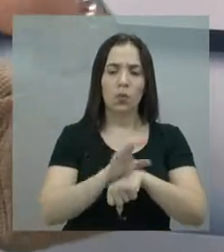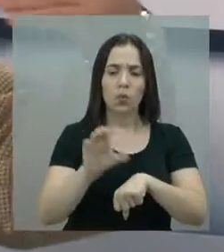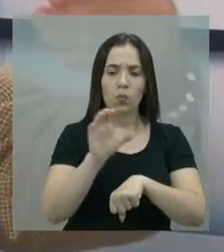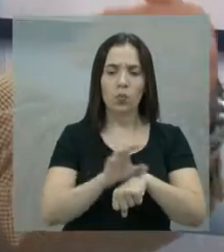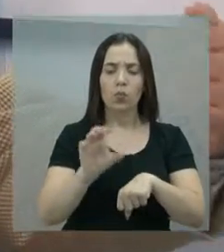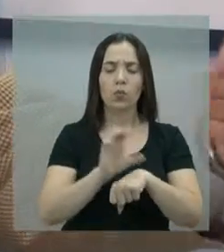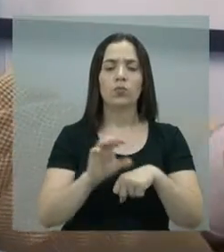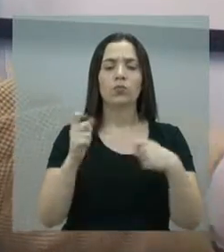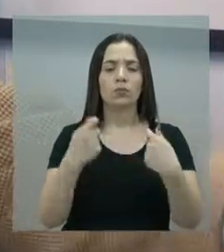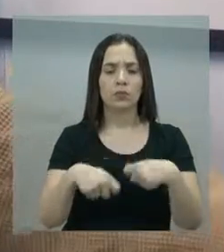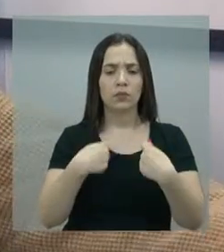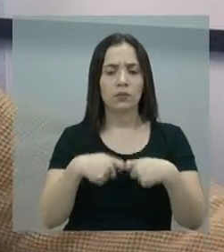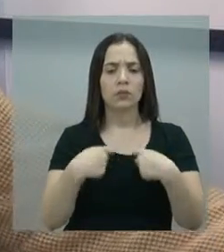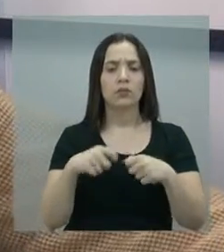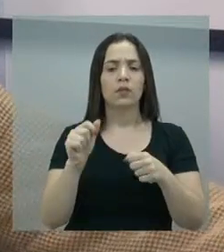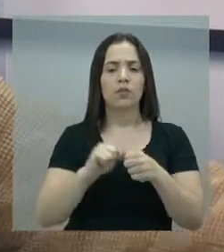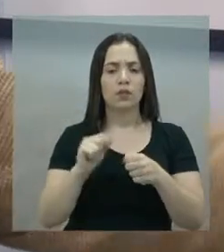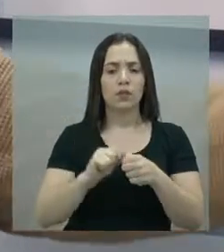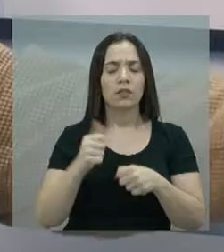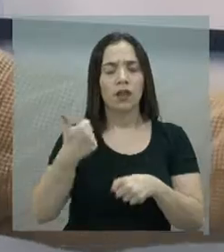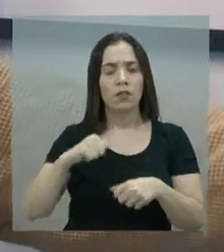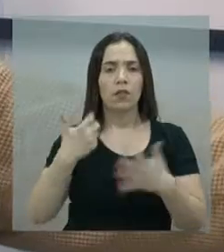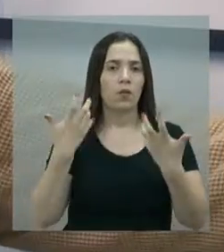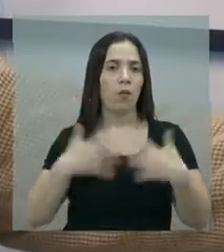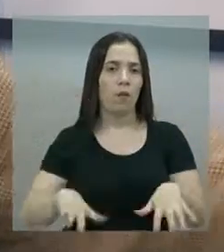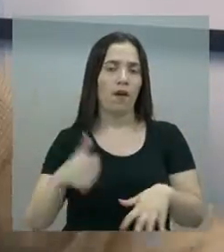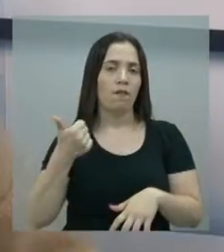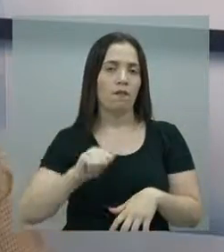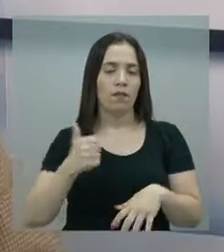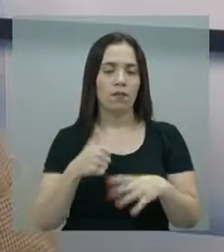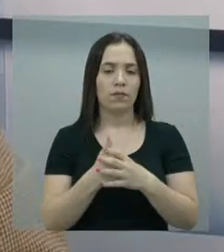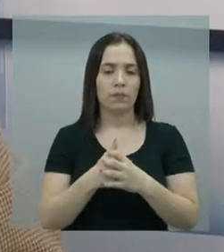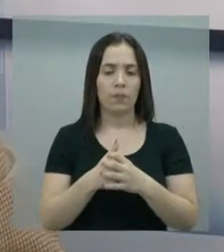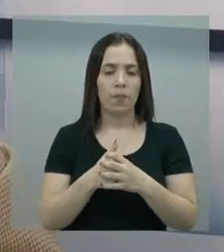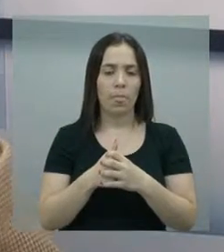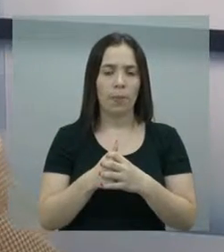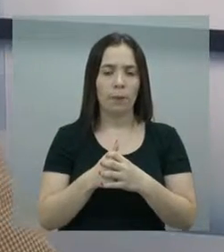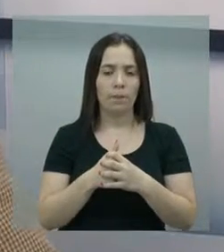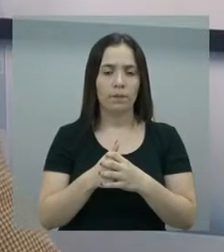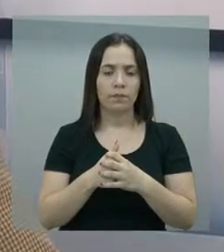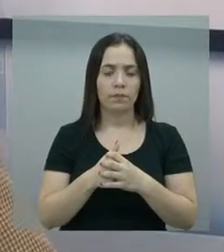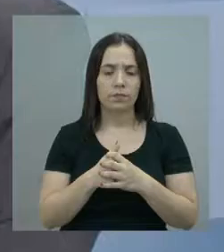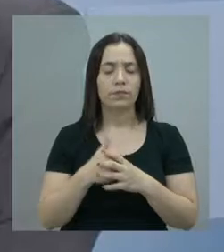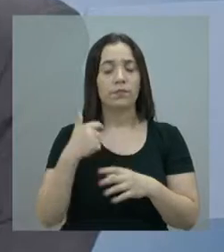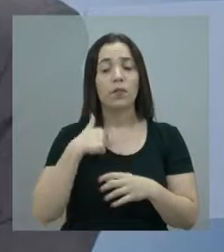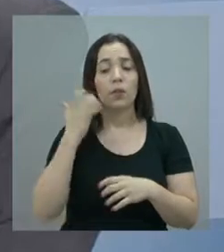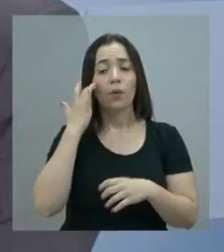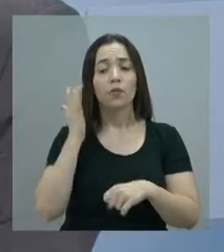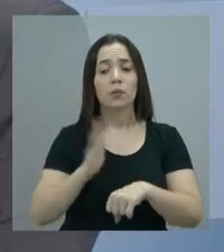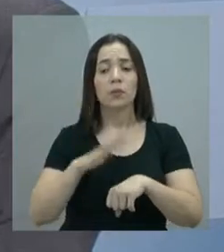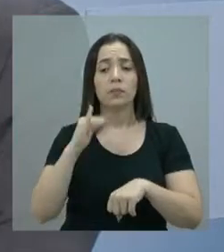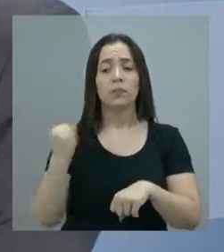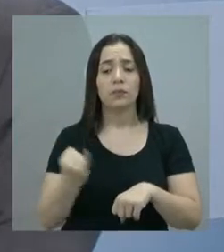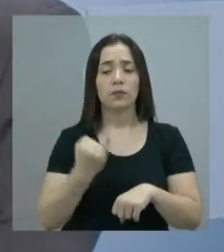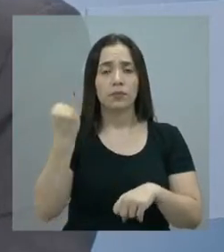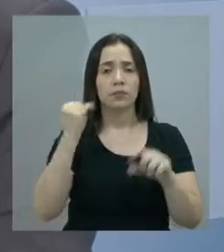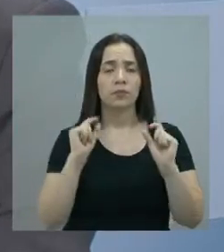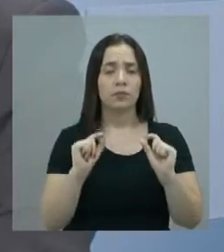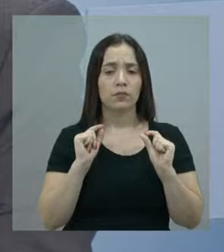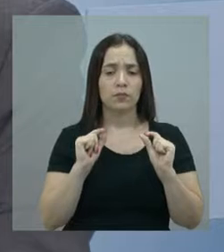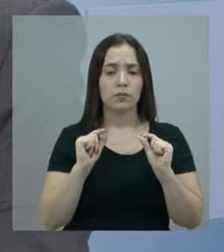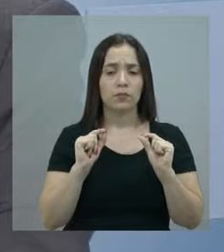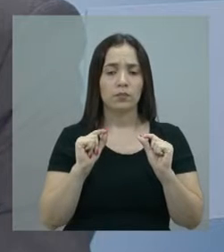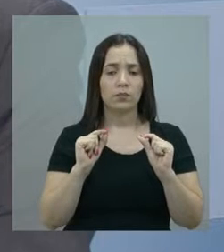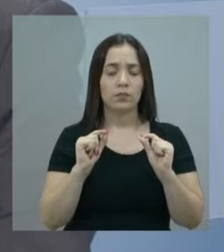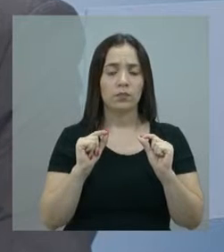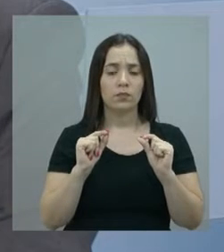Professor teve que fazer avaliação que não queriam fazer avaliação. Mas você sabe que eu acho que o mais importante é